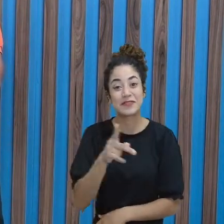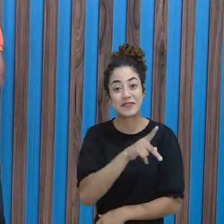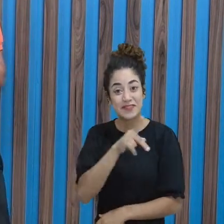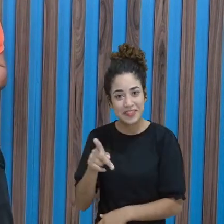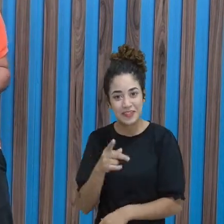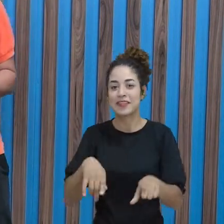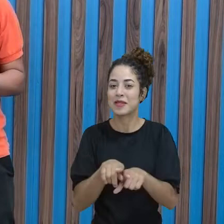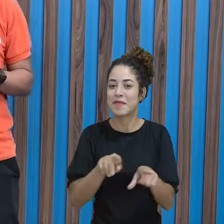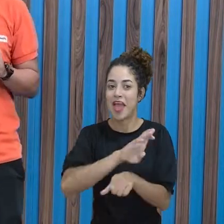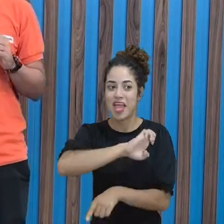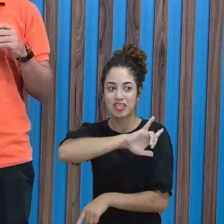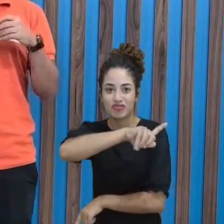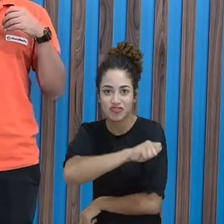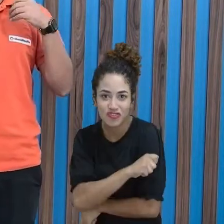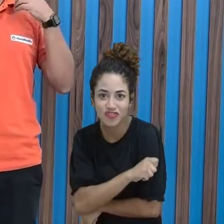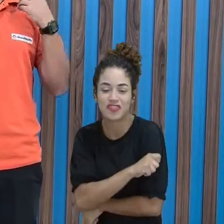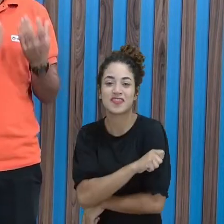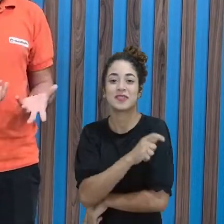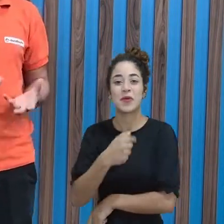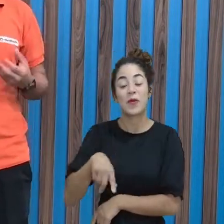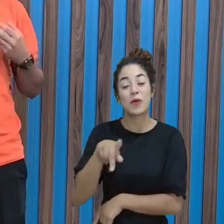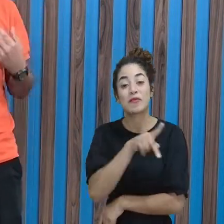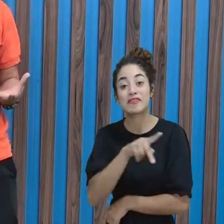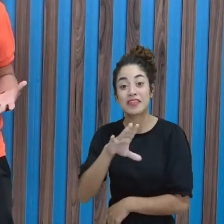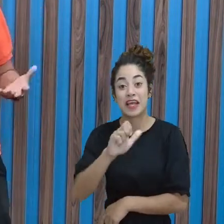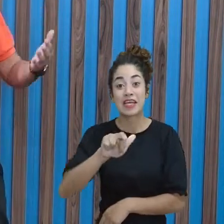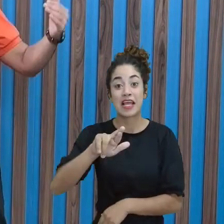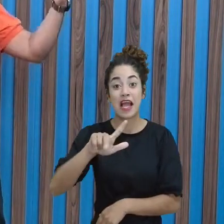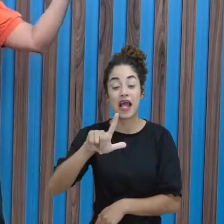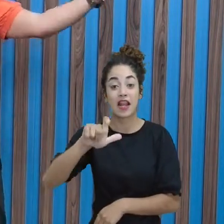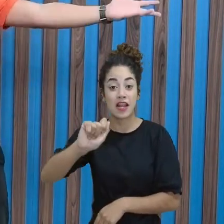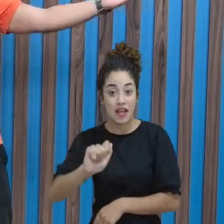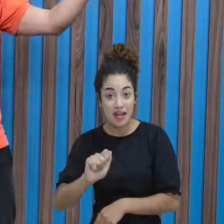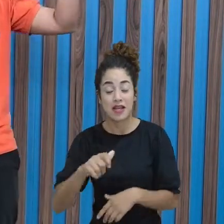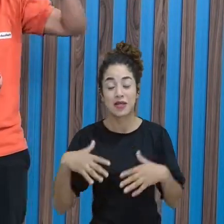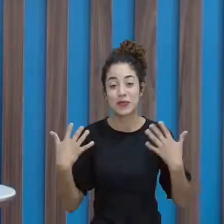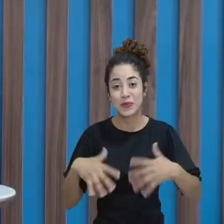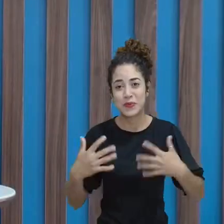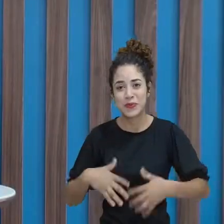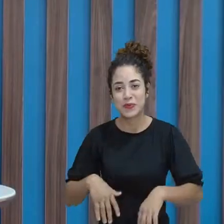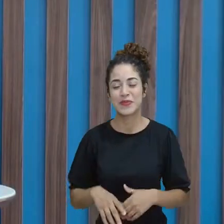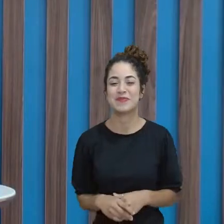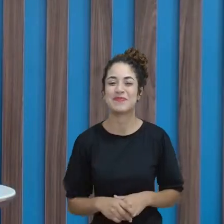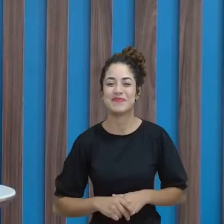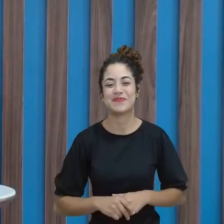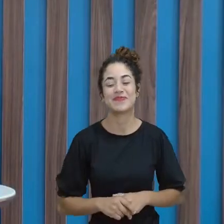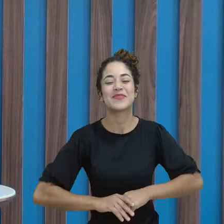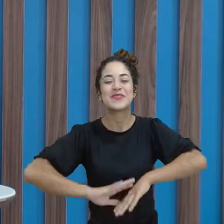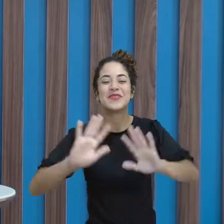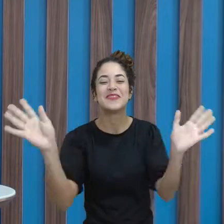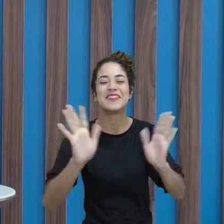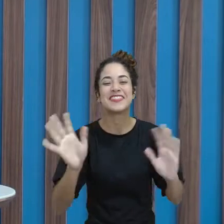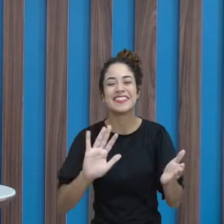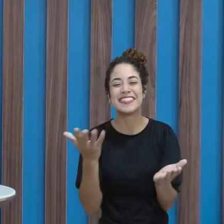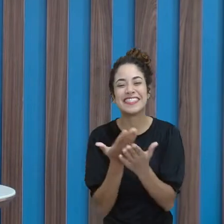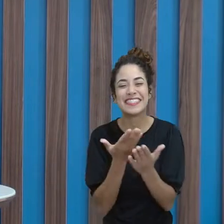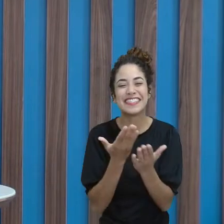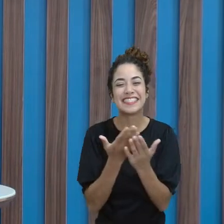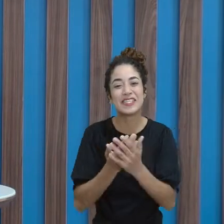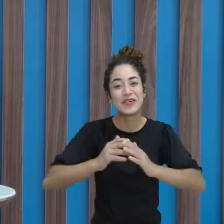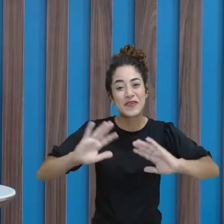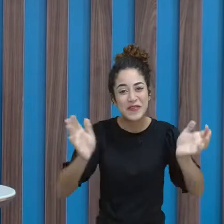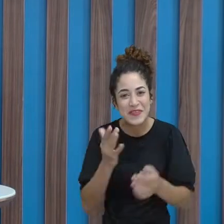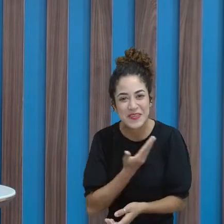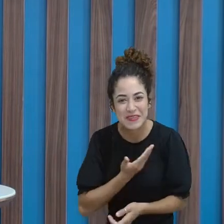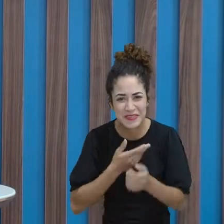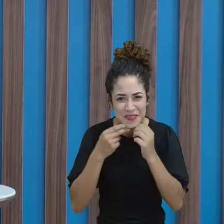também da EJA, professora Carla Soatman, tá aqui com a gente. Dá o teu oi pro pessoal, Carla. Olá, estudante. Olá,